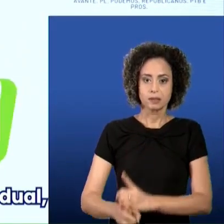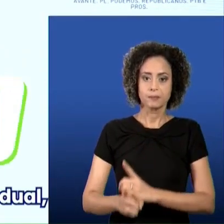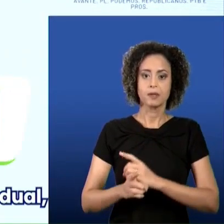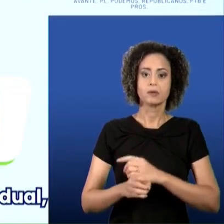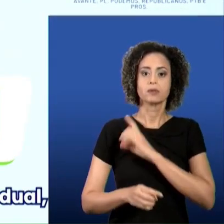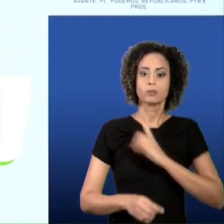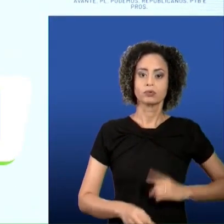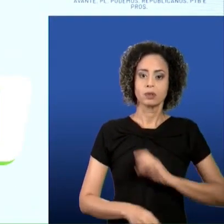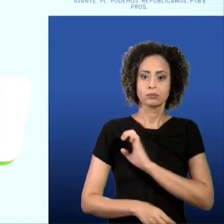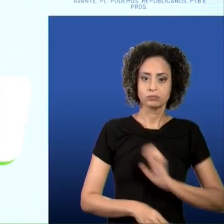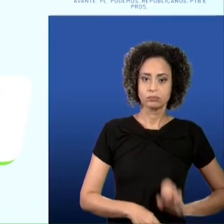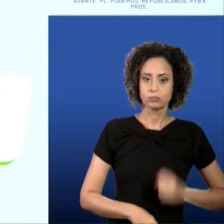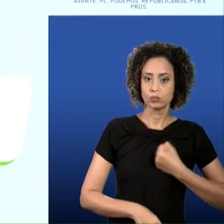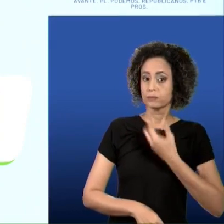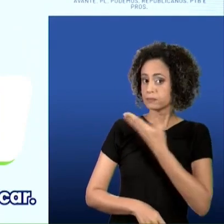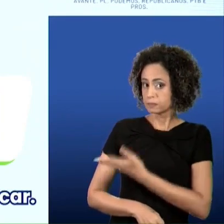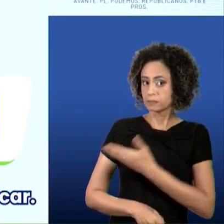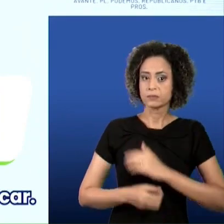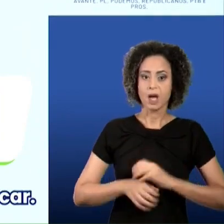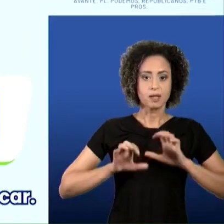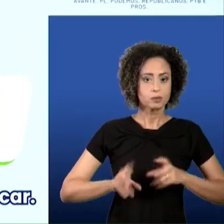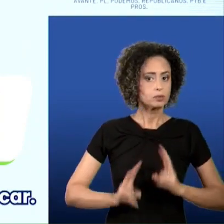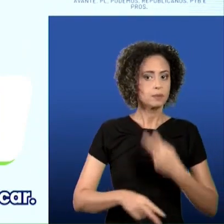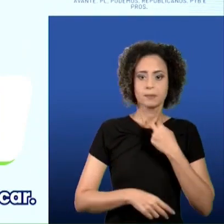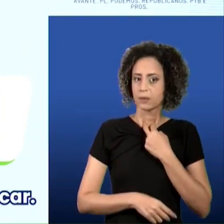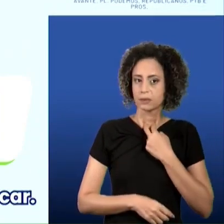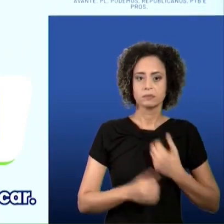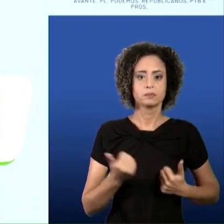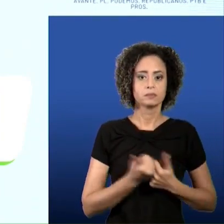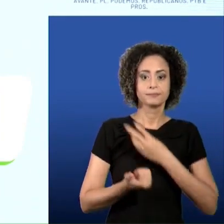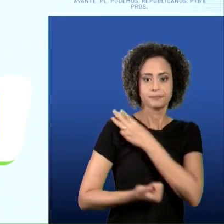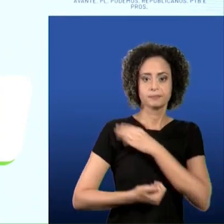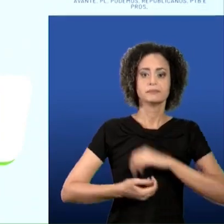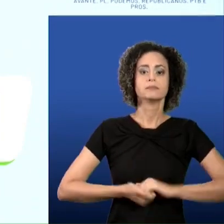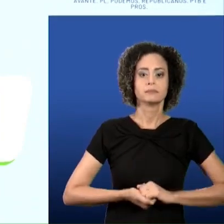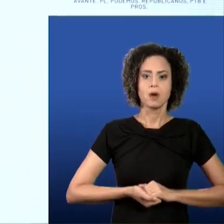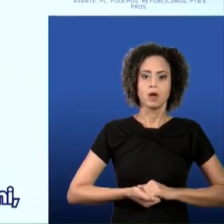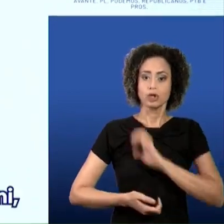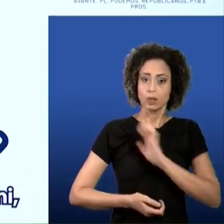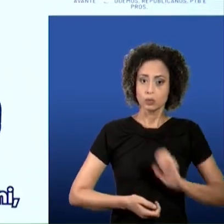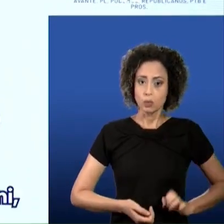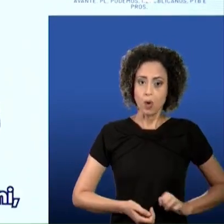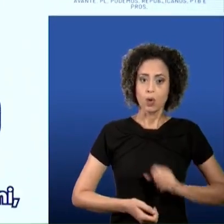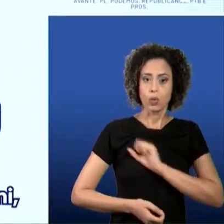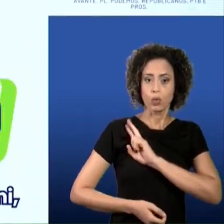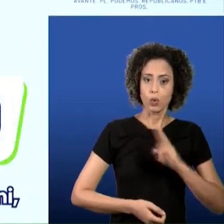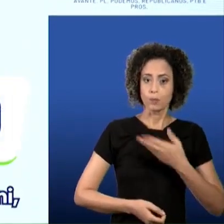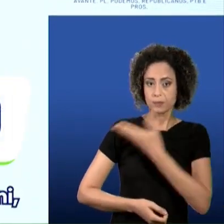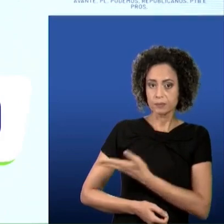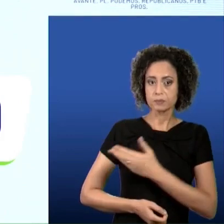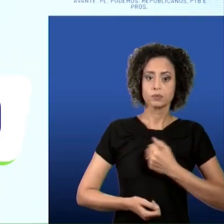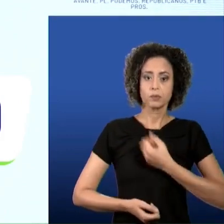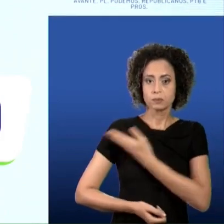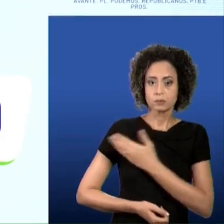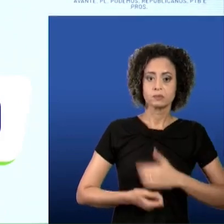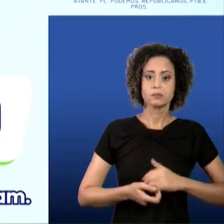Apóstolo Ribeiro, deputado estadual, 90091. Do jeito que está, não dá para ficar. Tô com o capitão. Seu estadual, Fábio